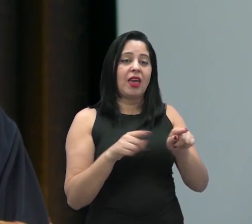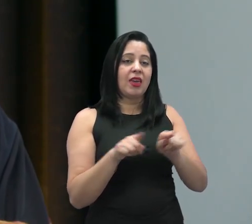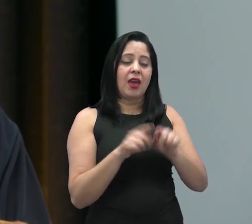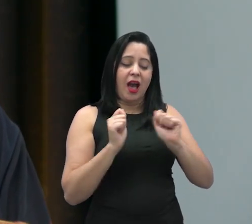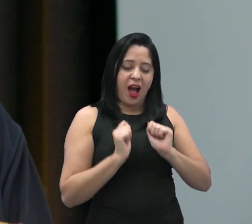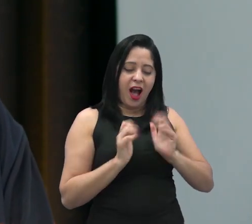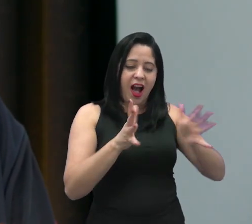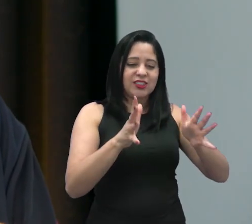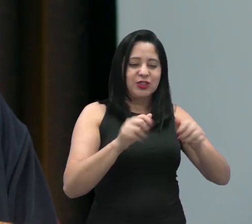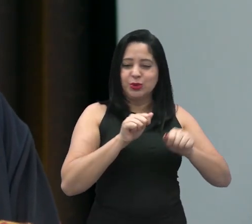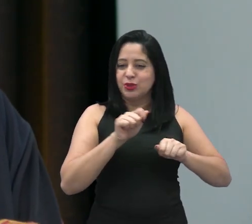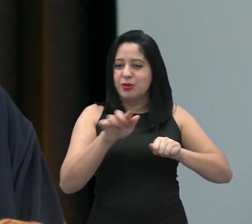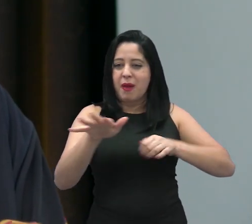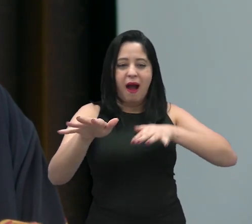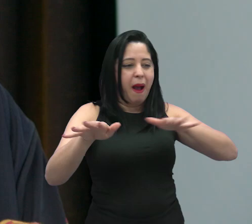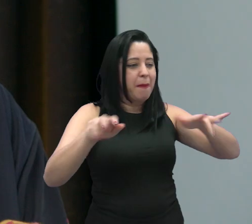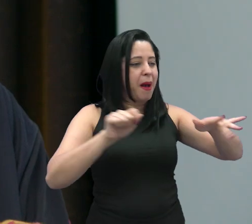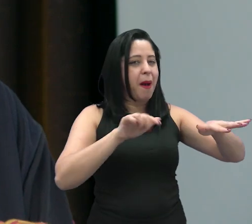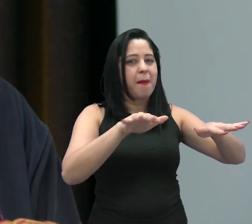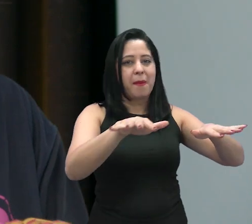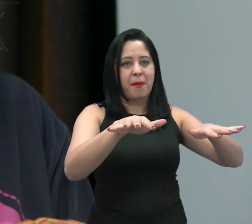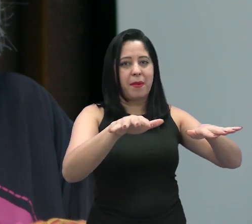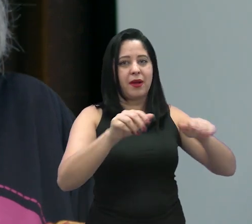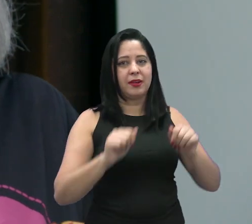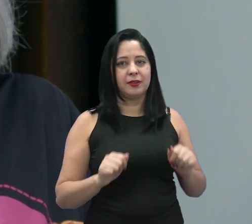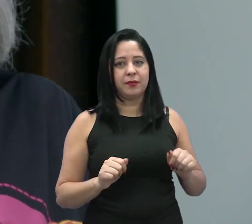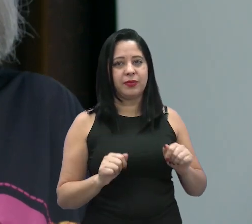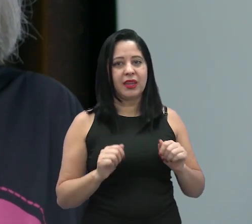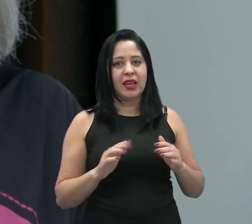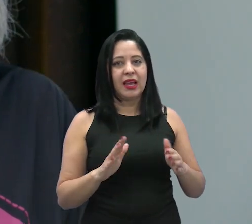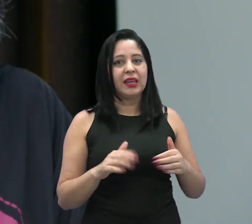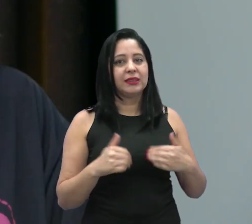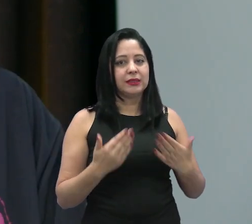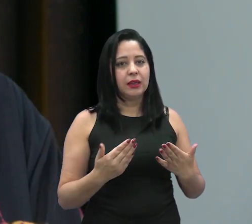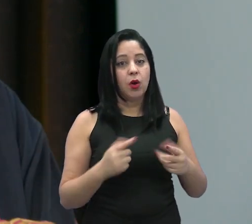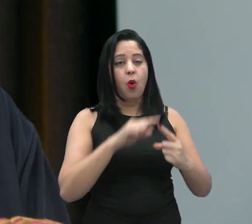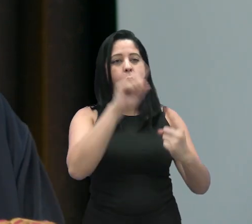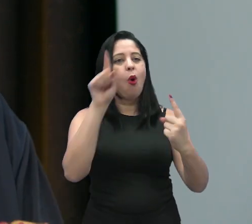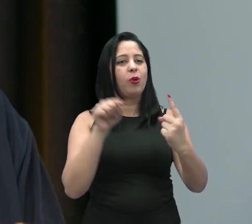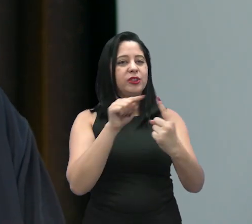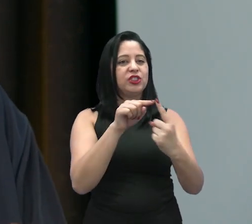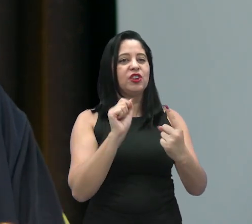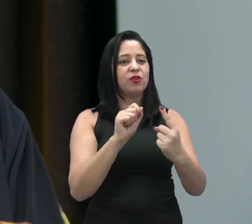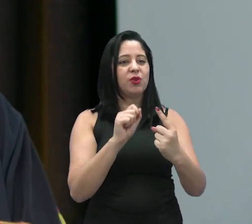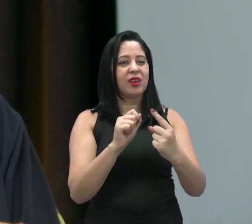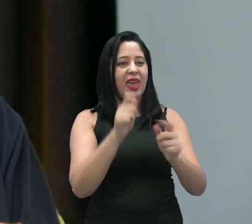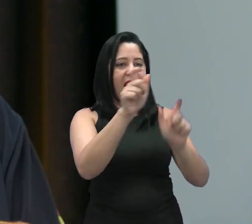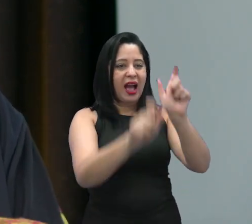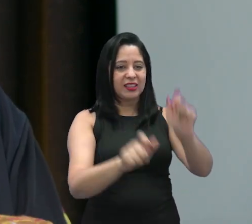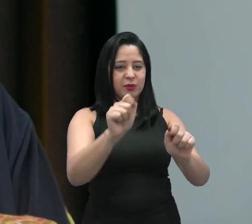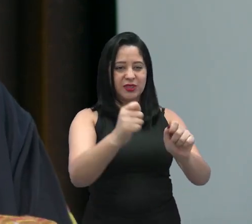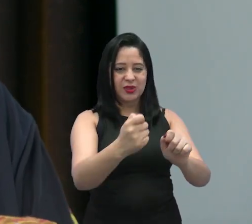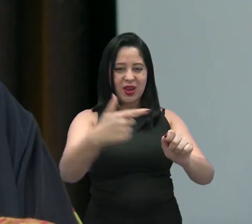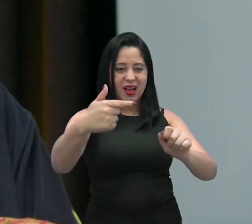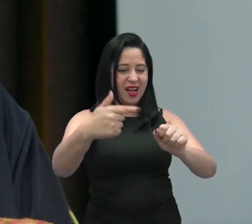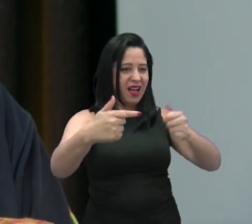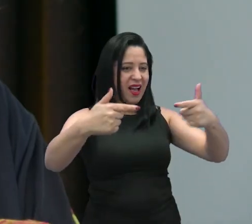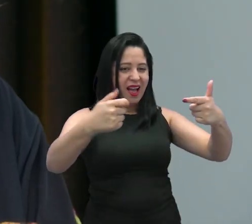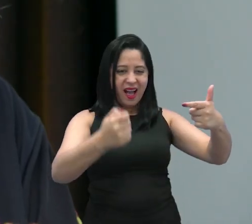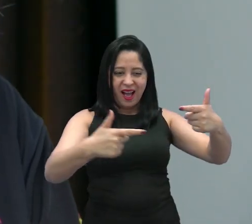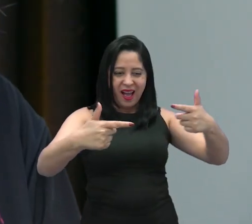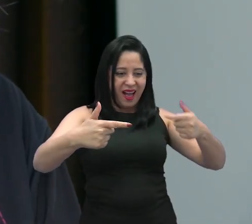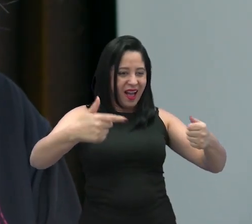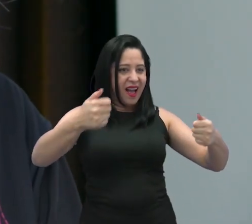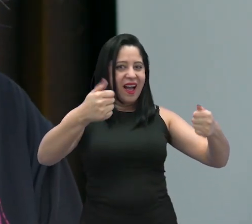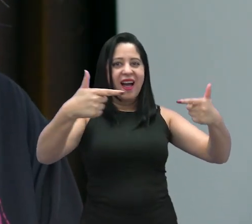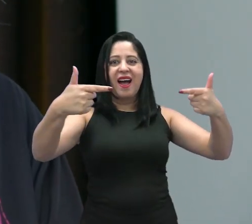ação contagiante. Então, como a gente fala, a gente procura levar sorrisos para todos